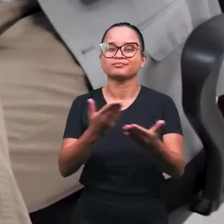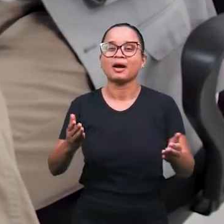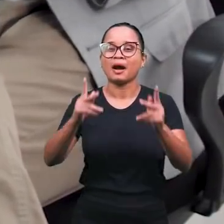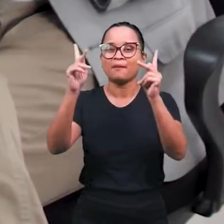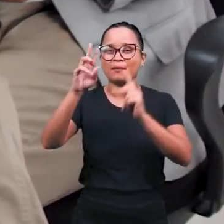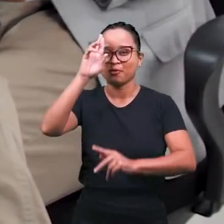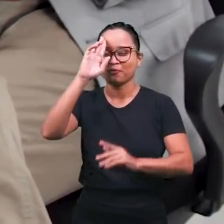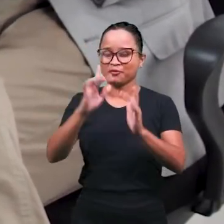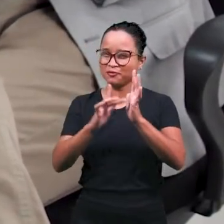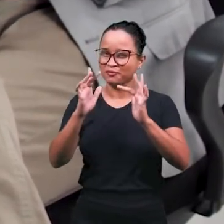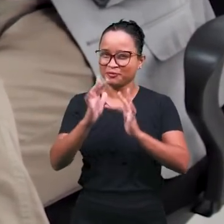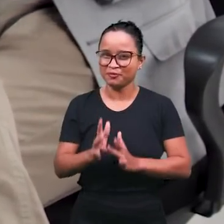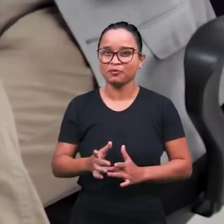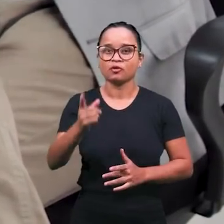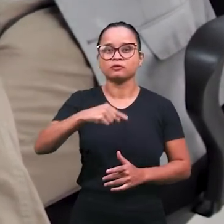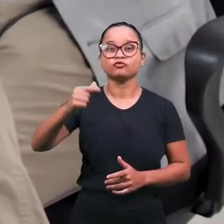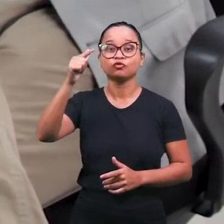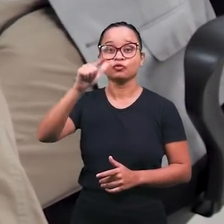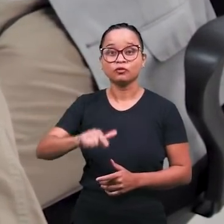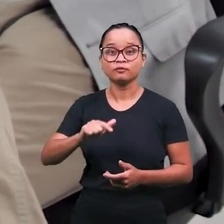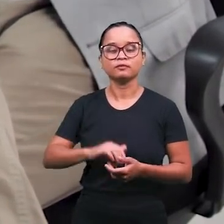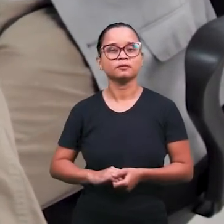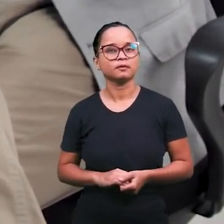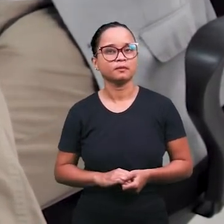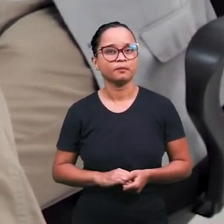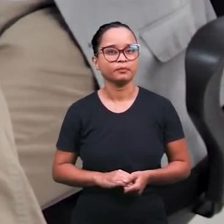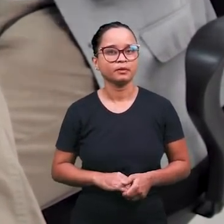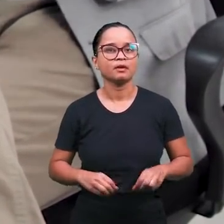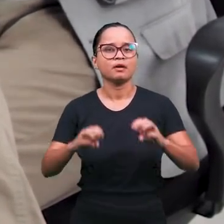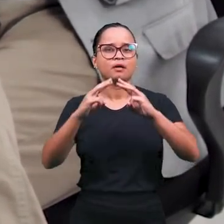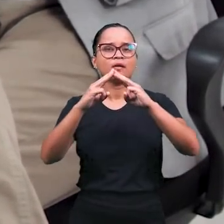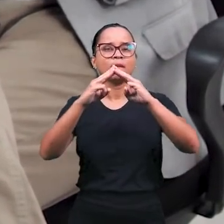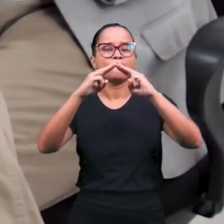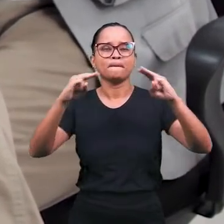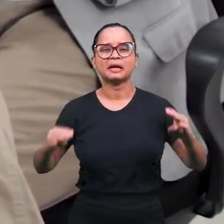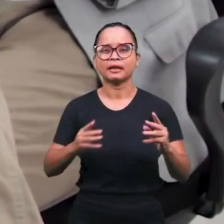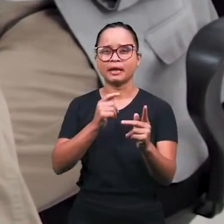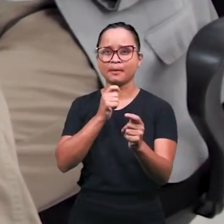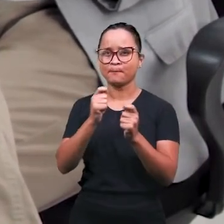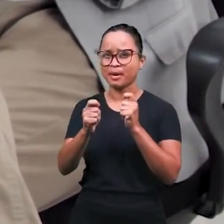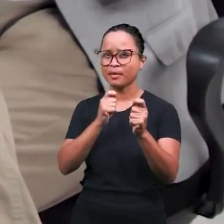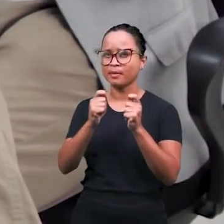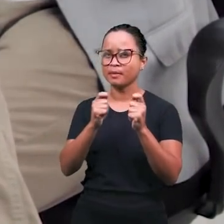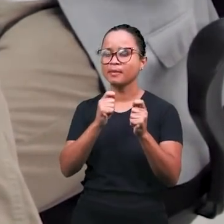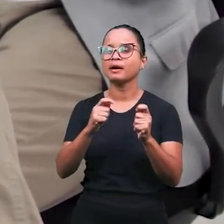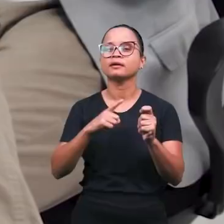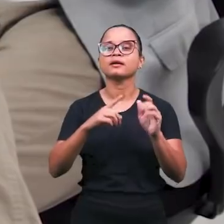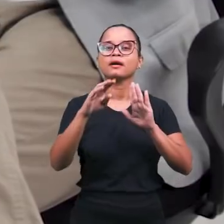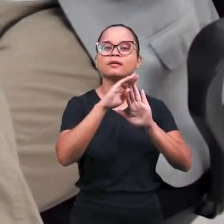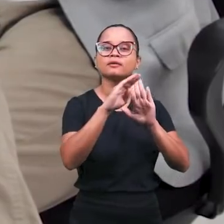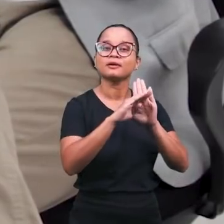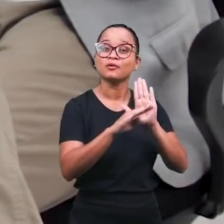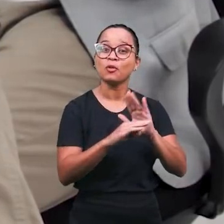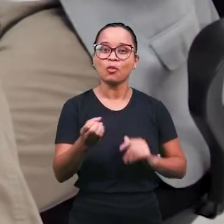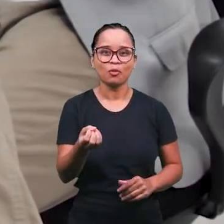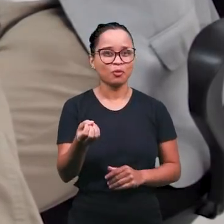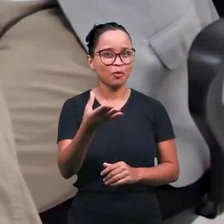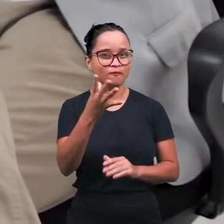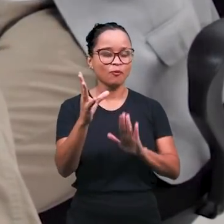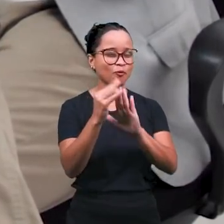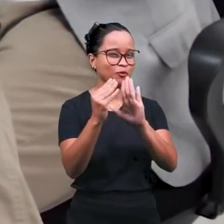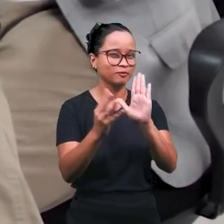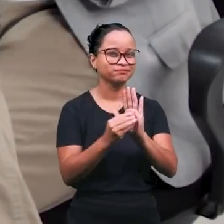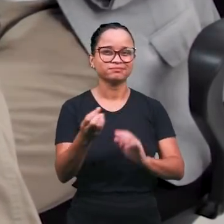Irmãos, a paz do Senhor Jesus, estamos de volta com o Manaim Entrevista, esse quadro novo,